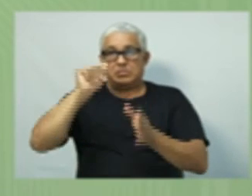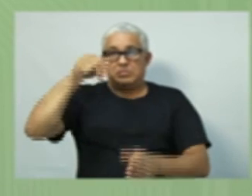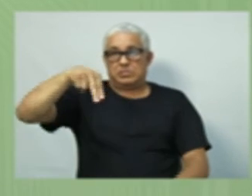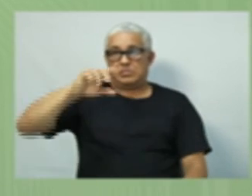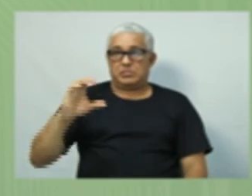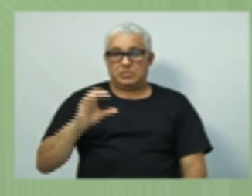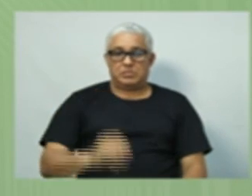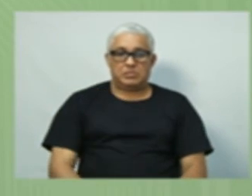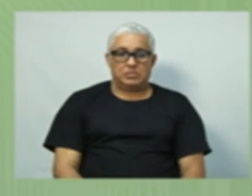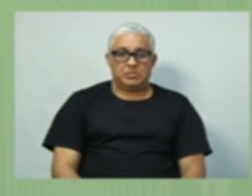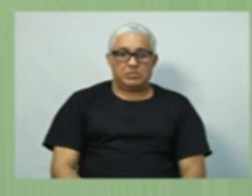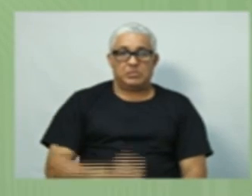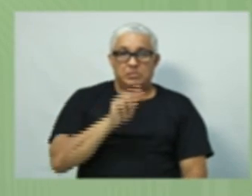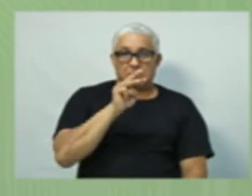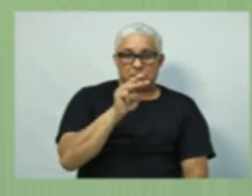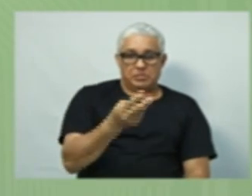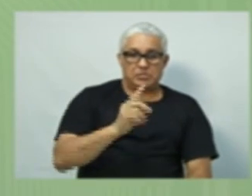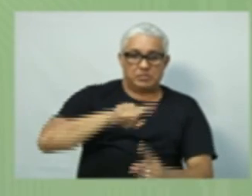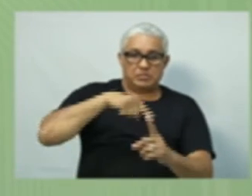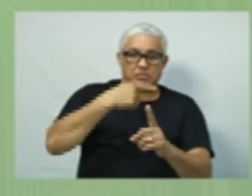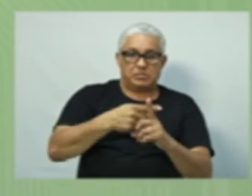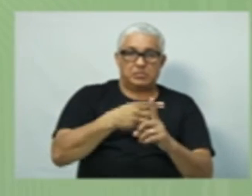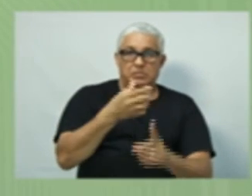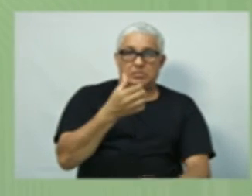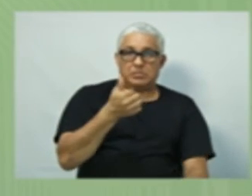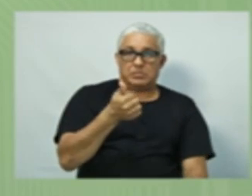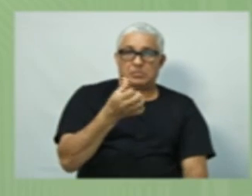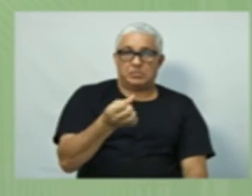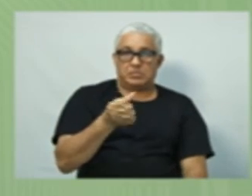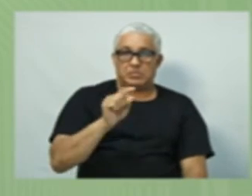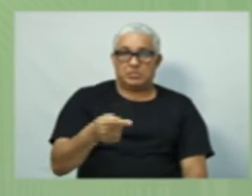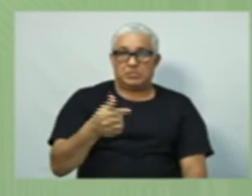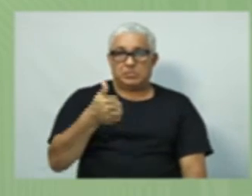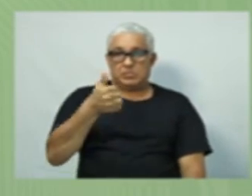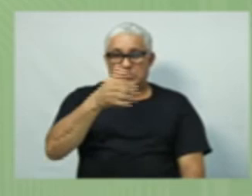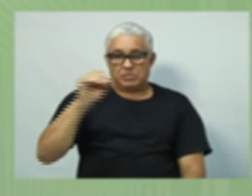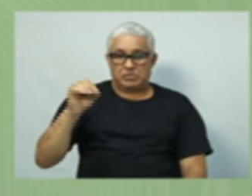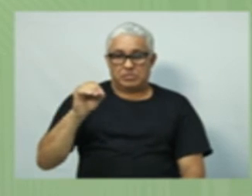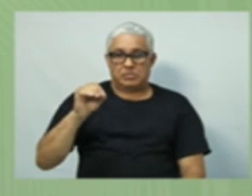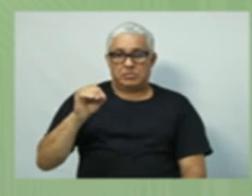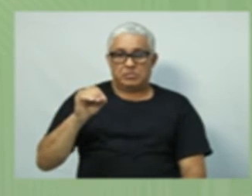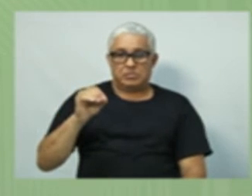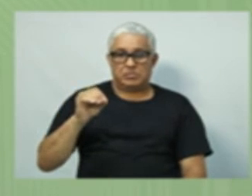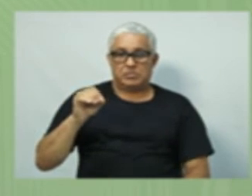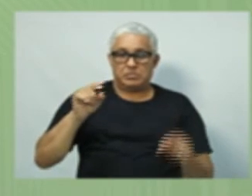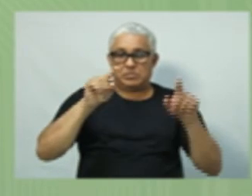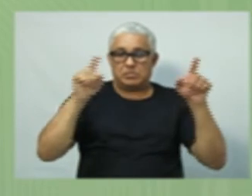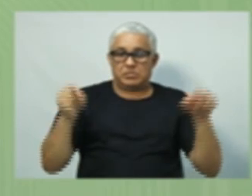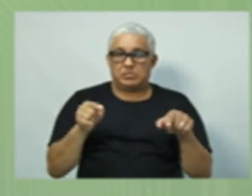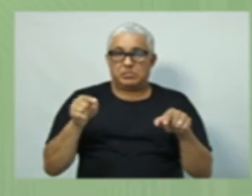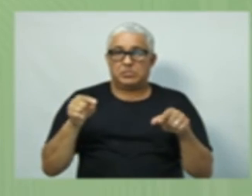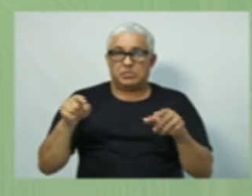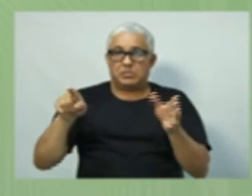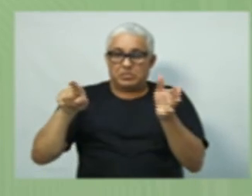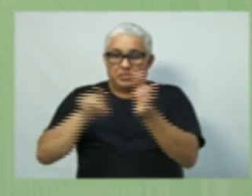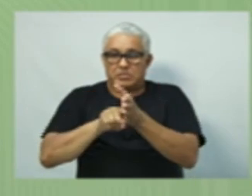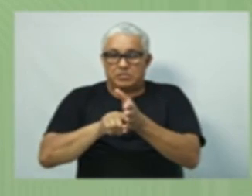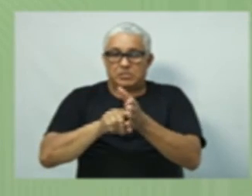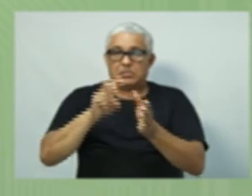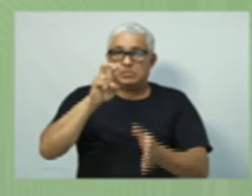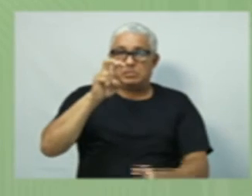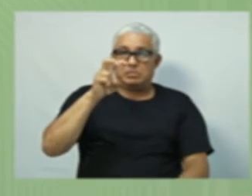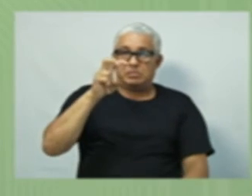circulante patrimônio passivo não circulante - para mais patrimônio líquido - ativo não circulante